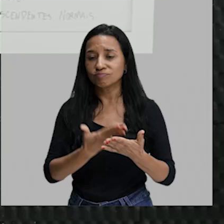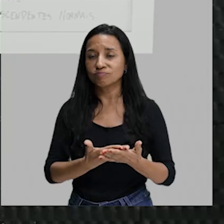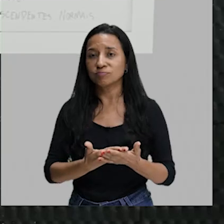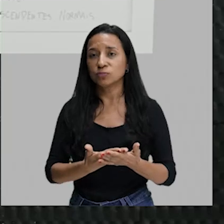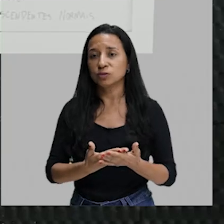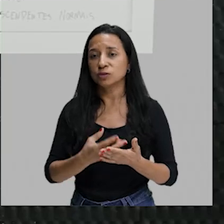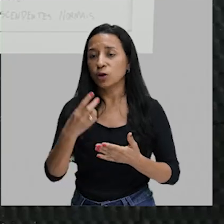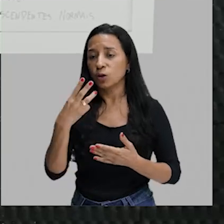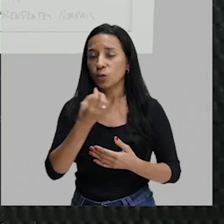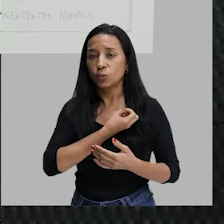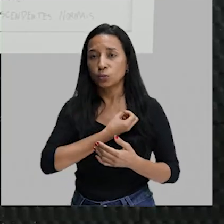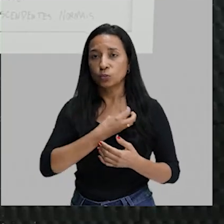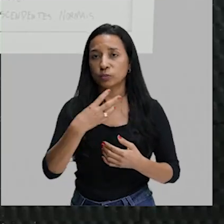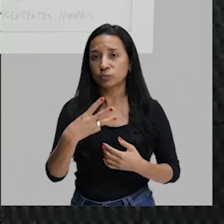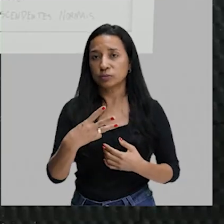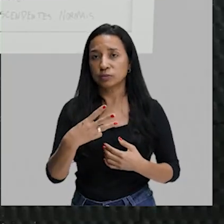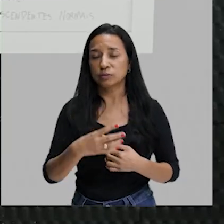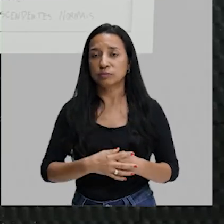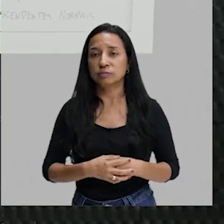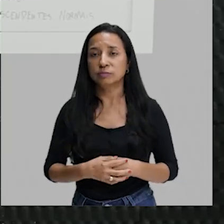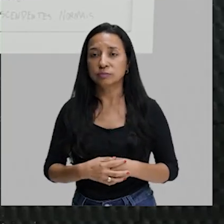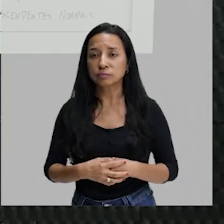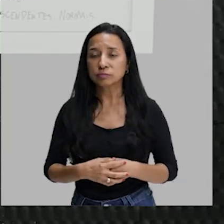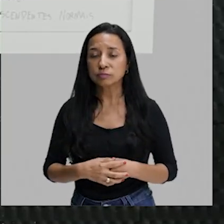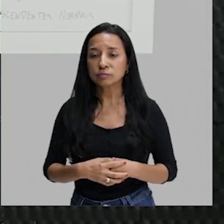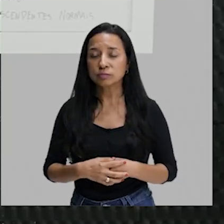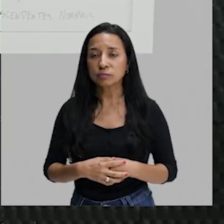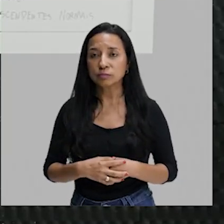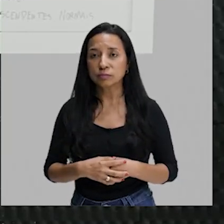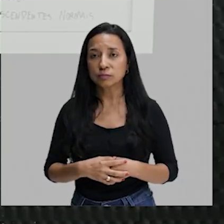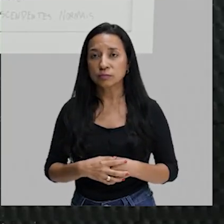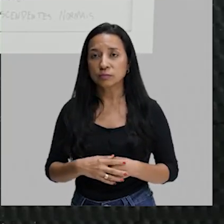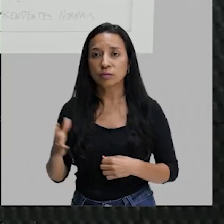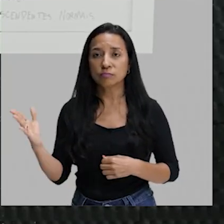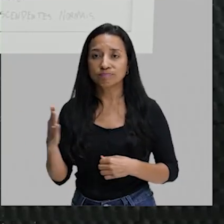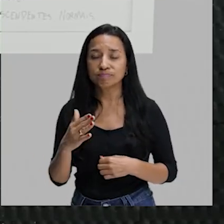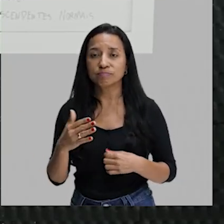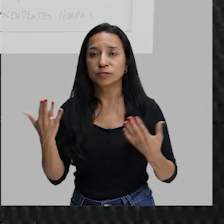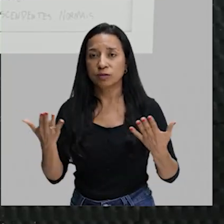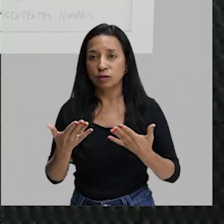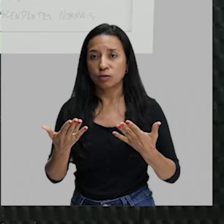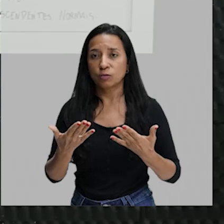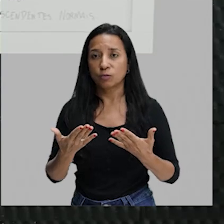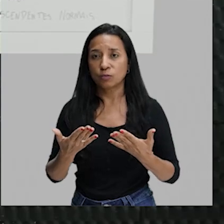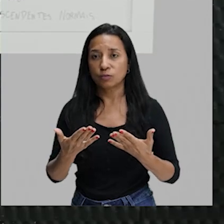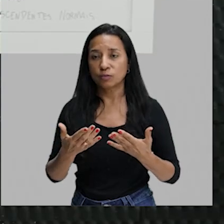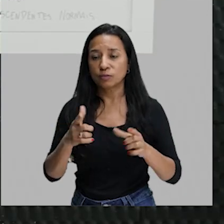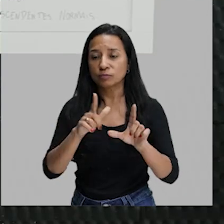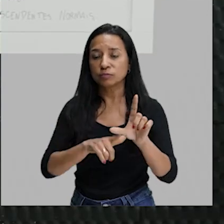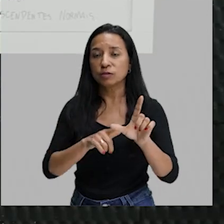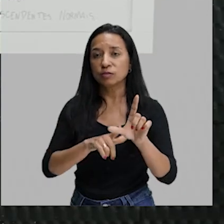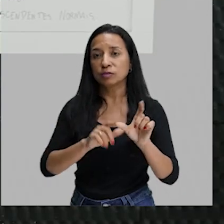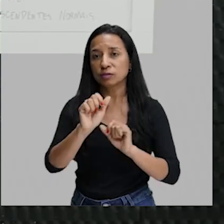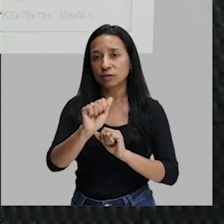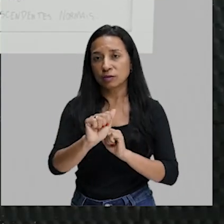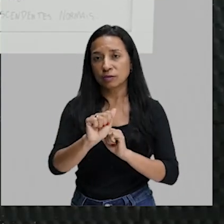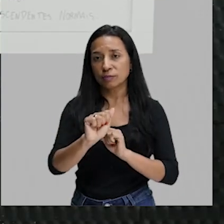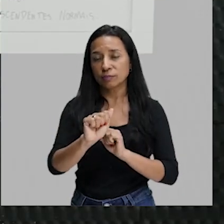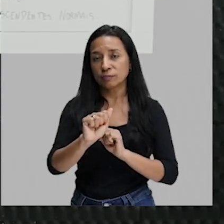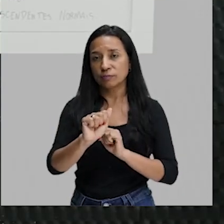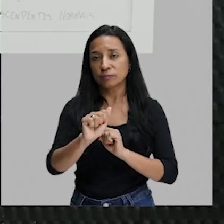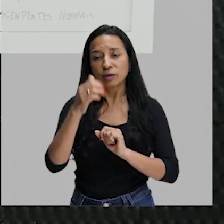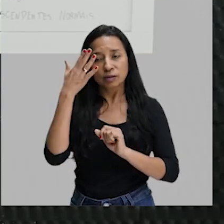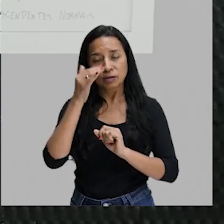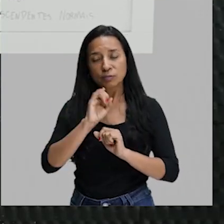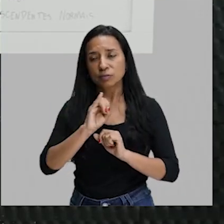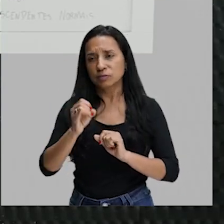3. Beleza. Vamos lá. Vamos agora para a letra A. Vamos ver se ela está